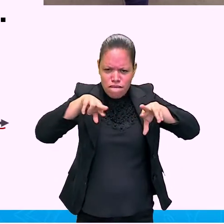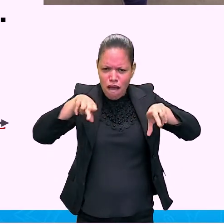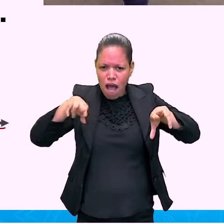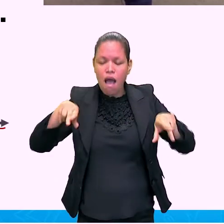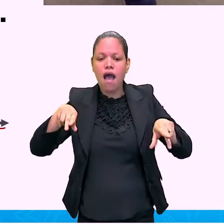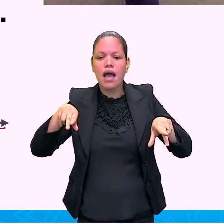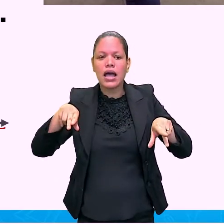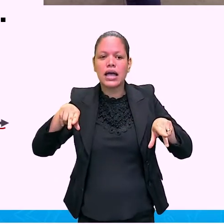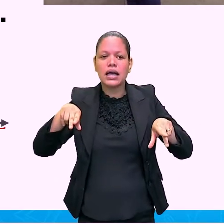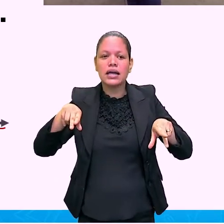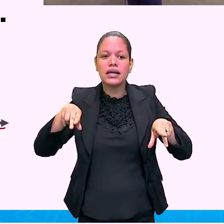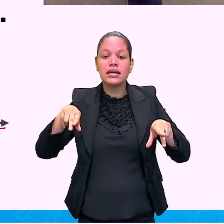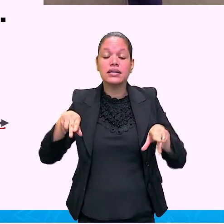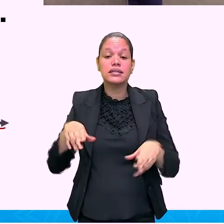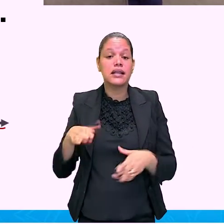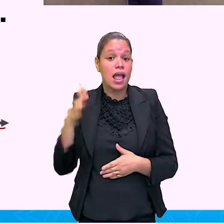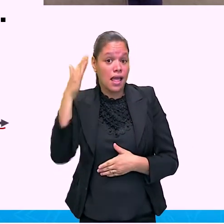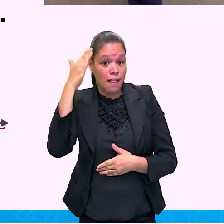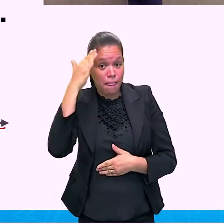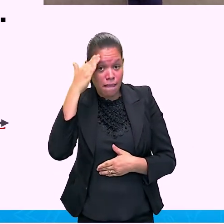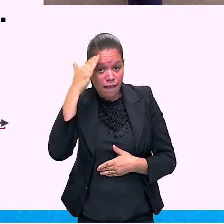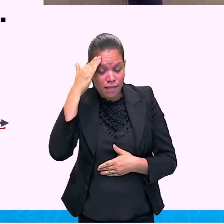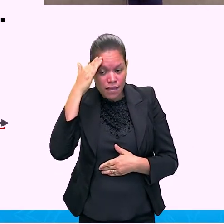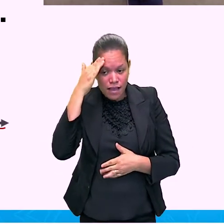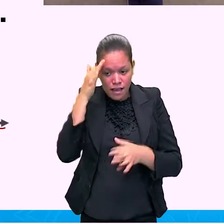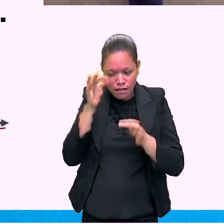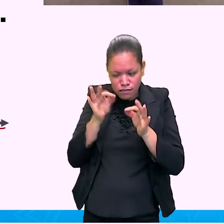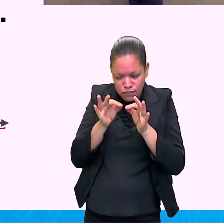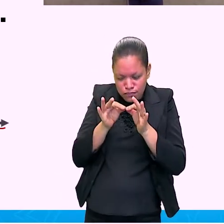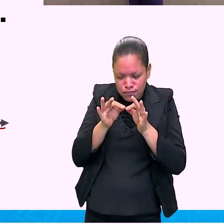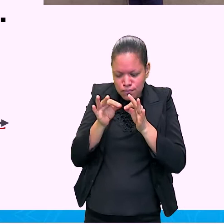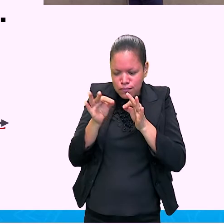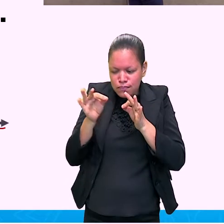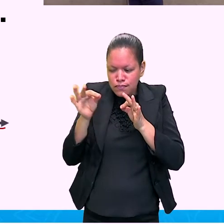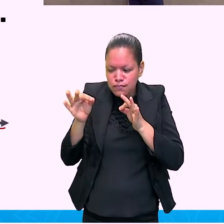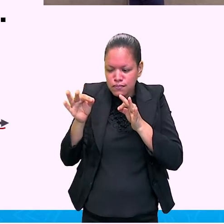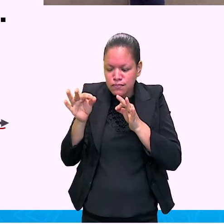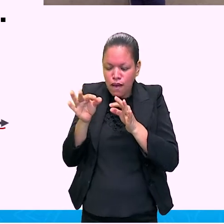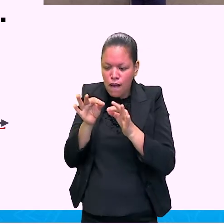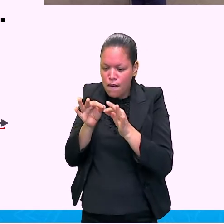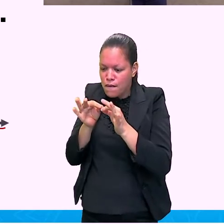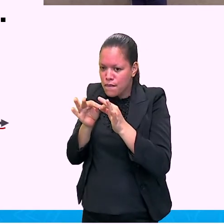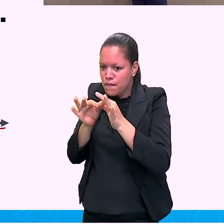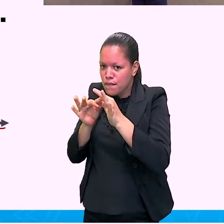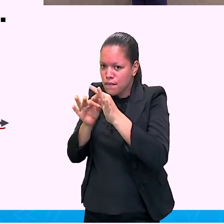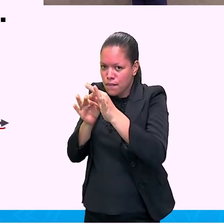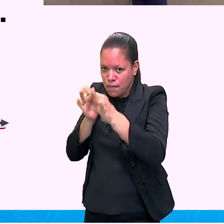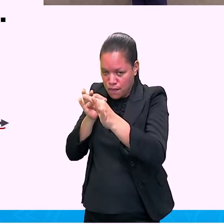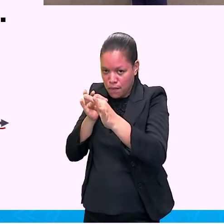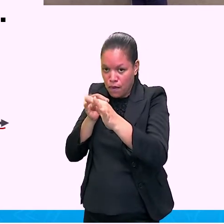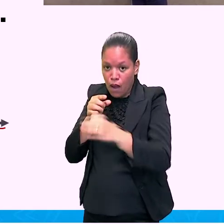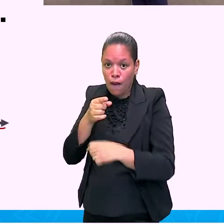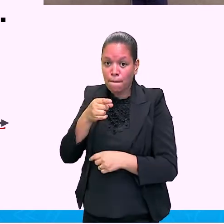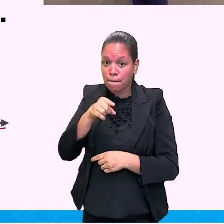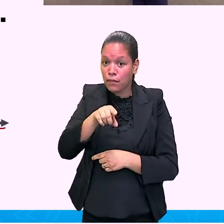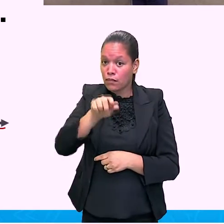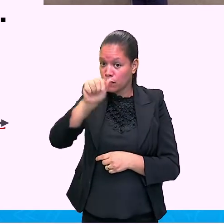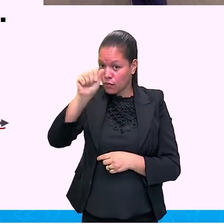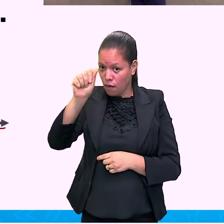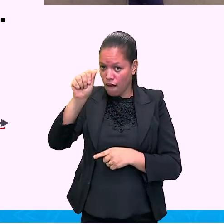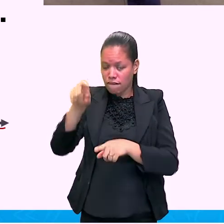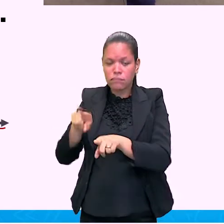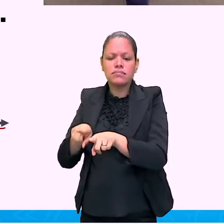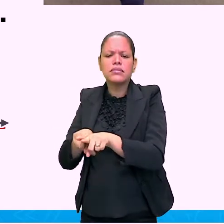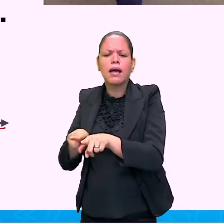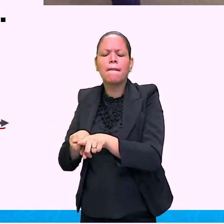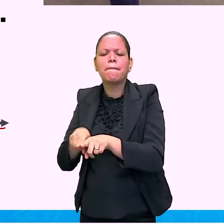questão dos pontos. Então, por exemplo, nós temos aqui o ponto A e o ponto B,